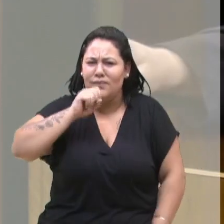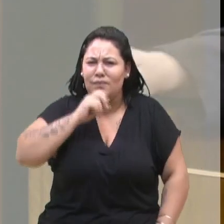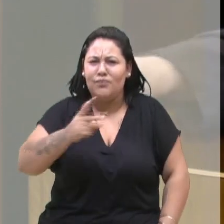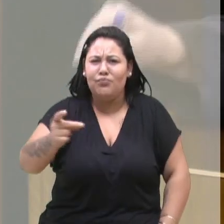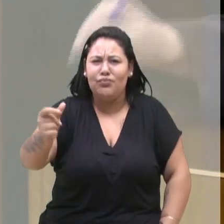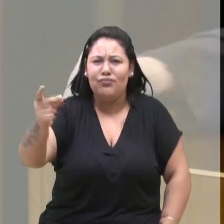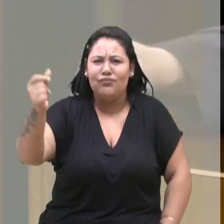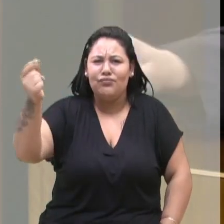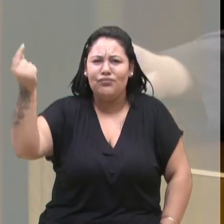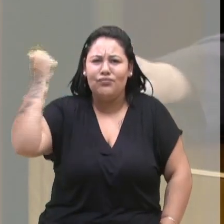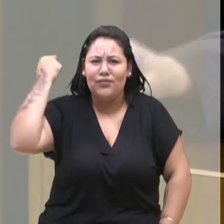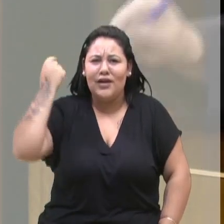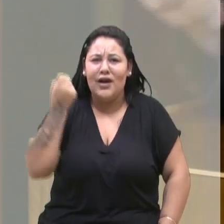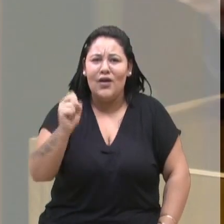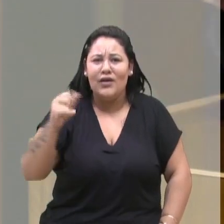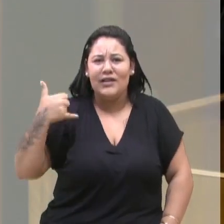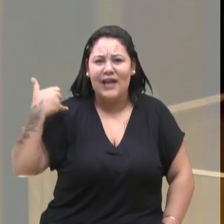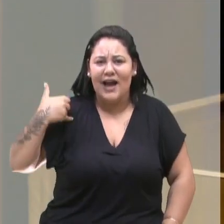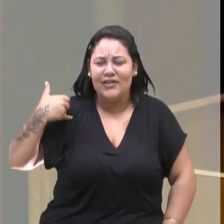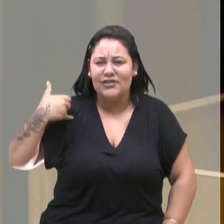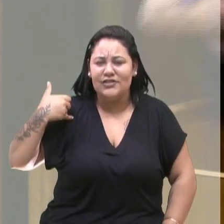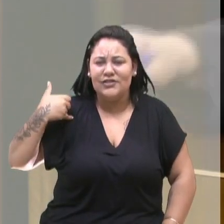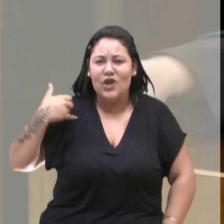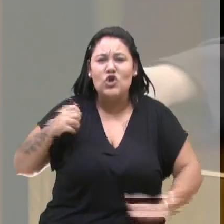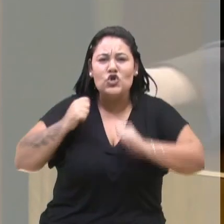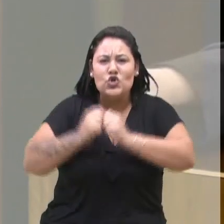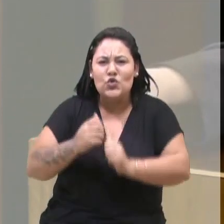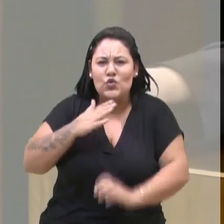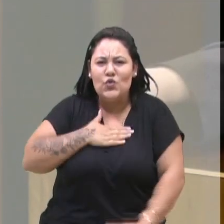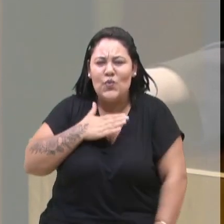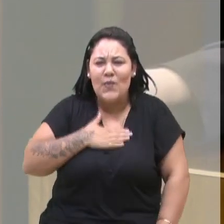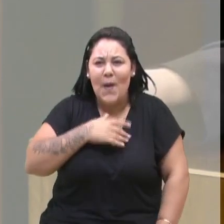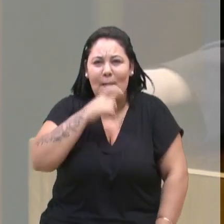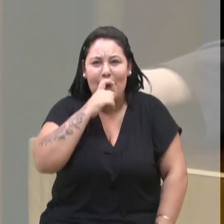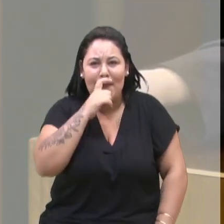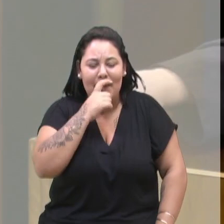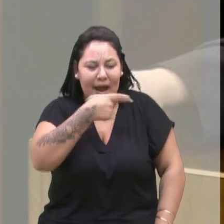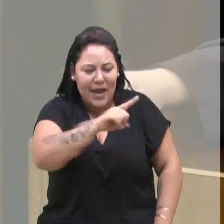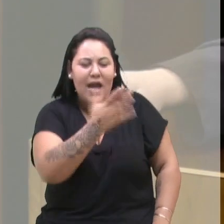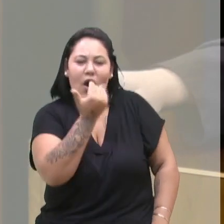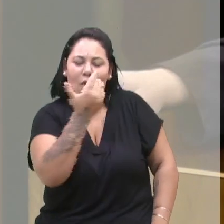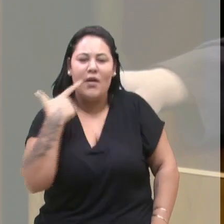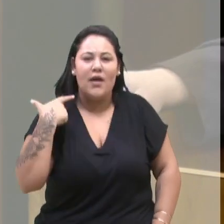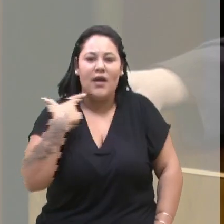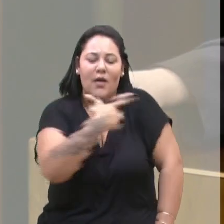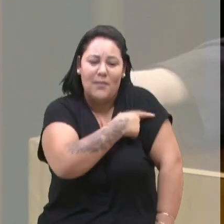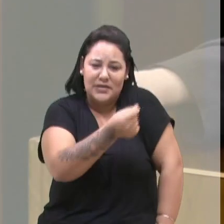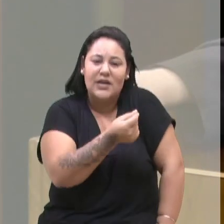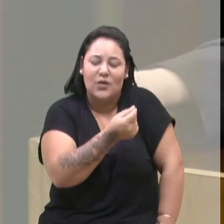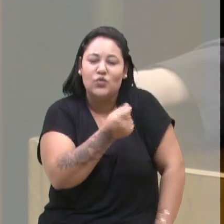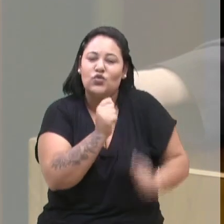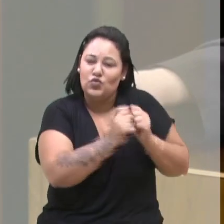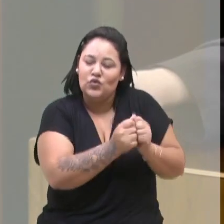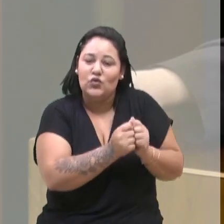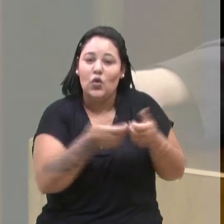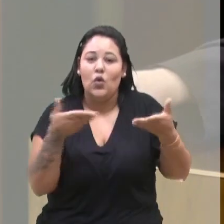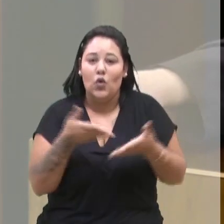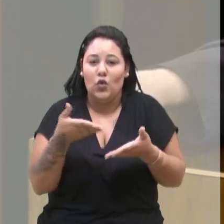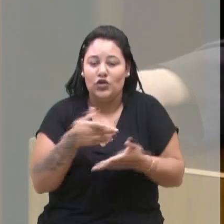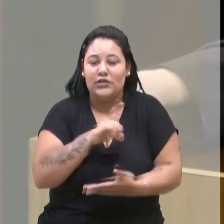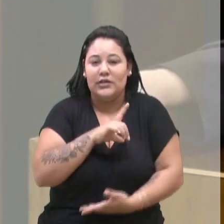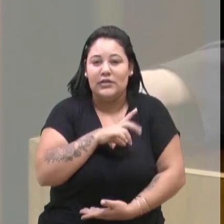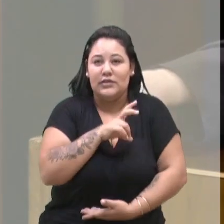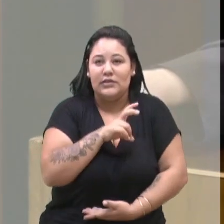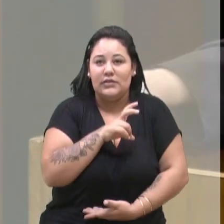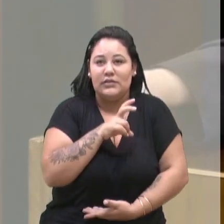8 anos de idade, pegava na mão dele e nós íamos lá no antigo mercado público comer um pastel junto. Hoje ele tem 80 anos, eu 56, e Caxias